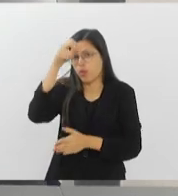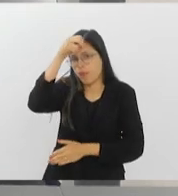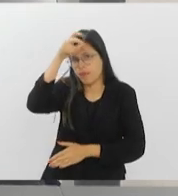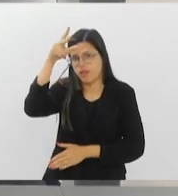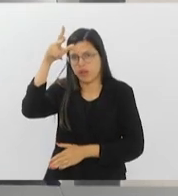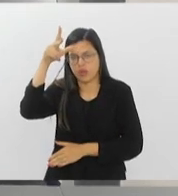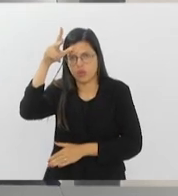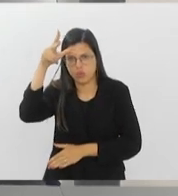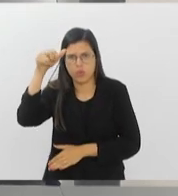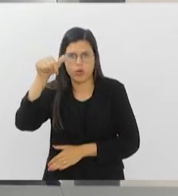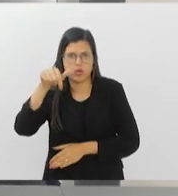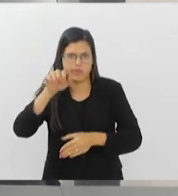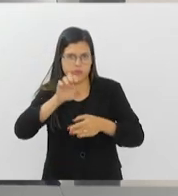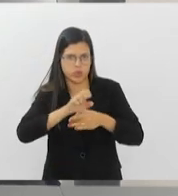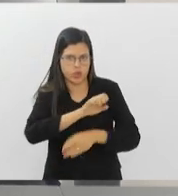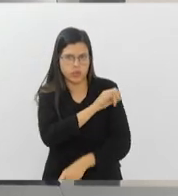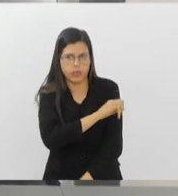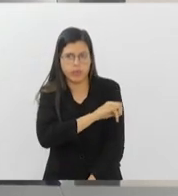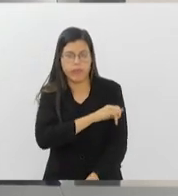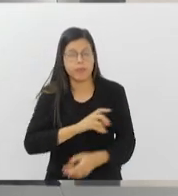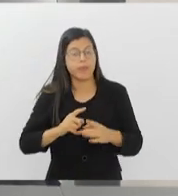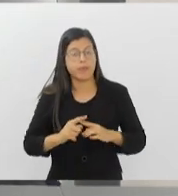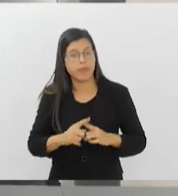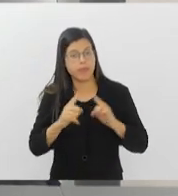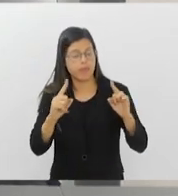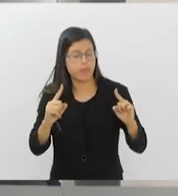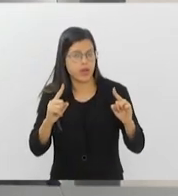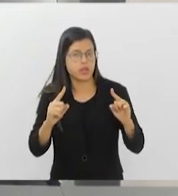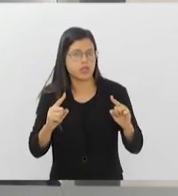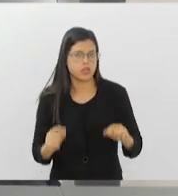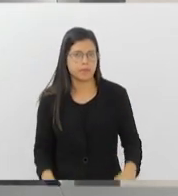Estado do Rio de Janeiro. Mas,